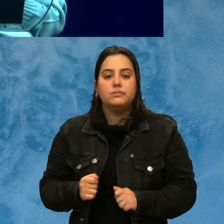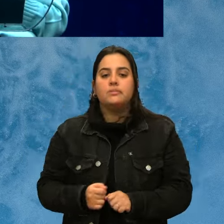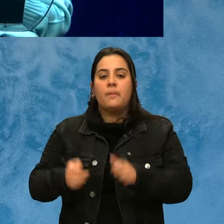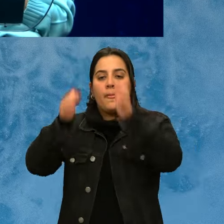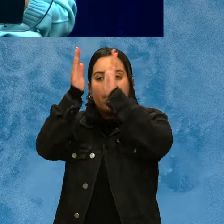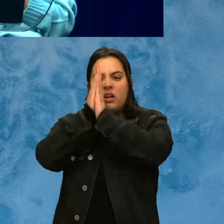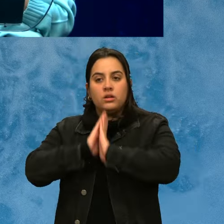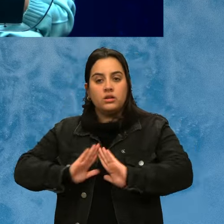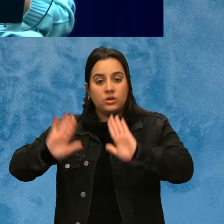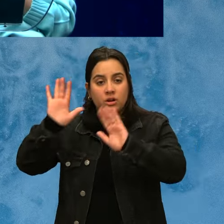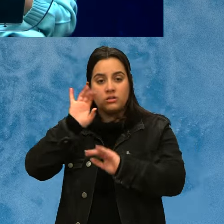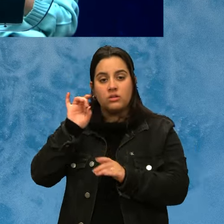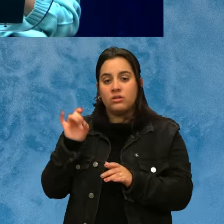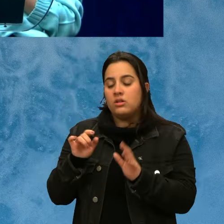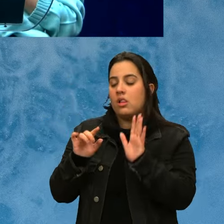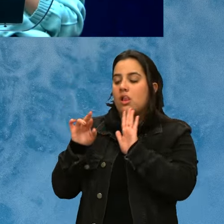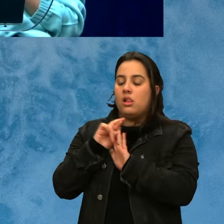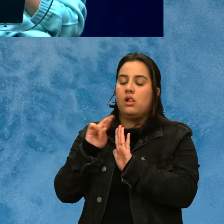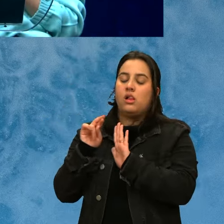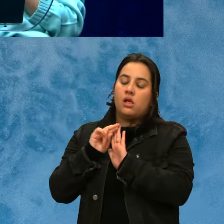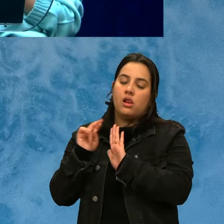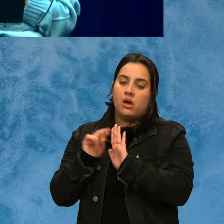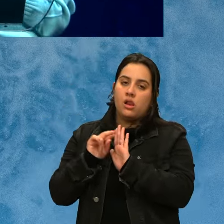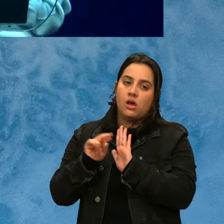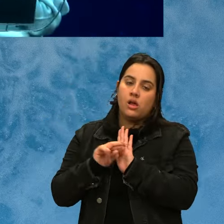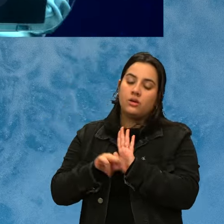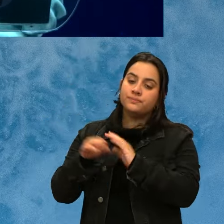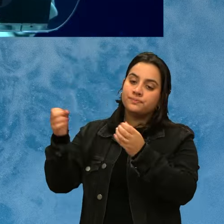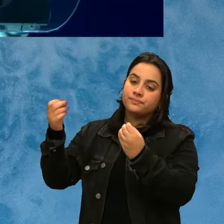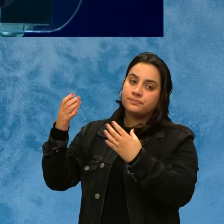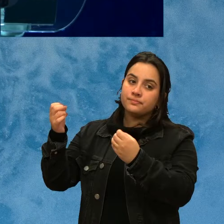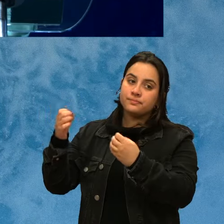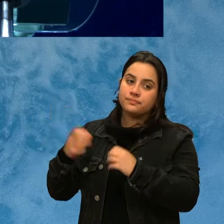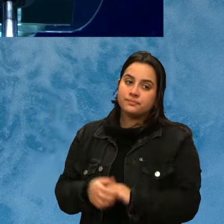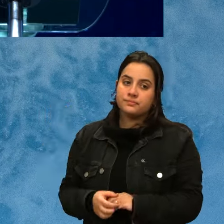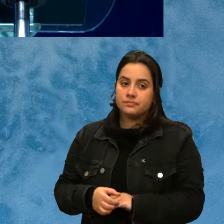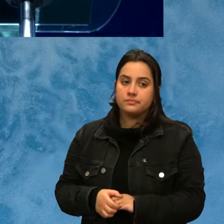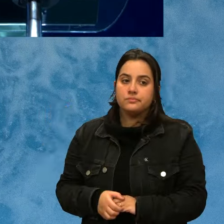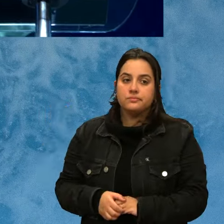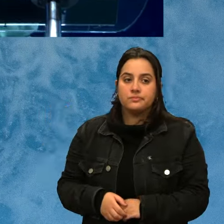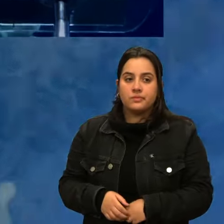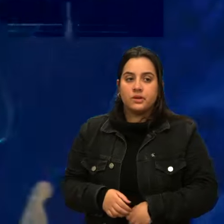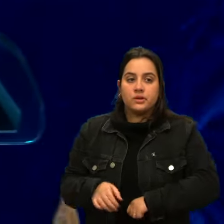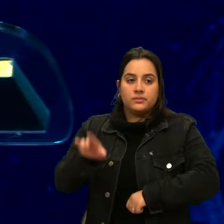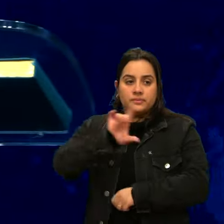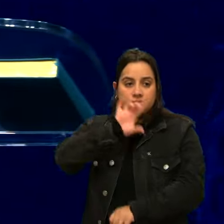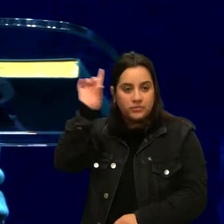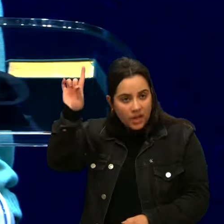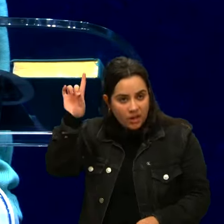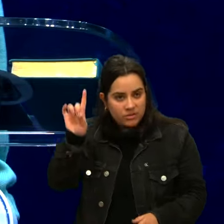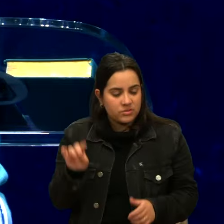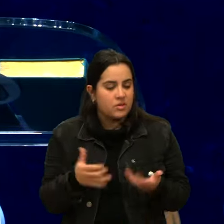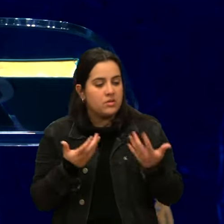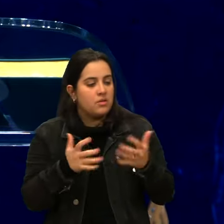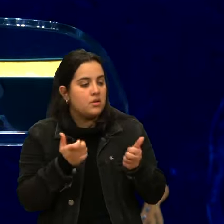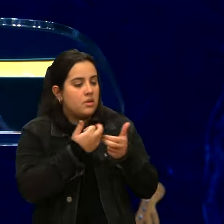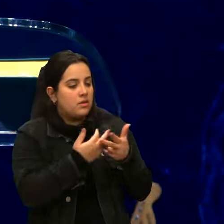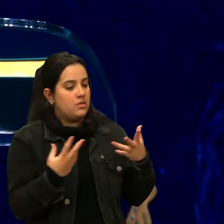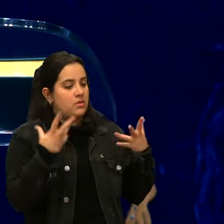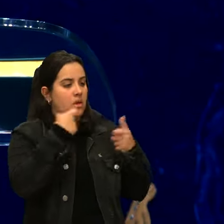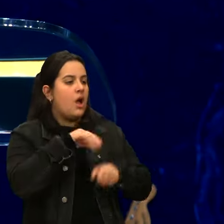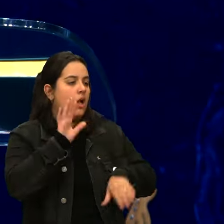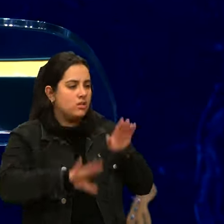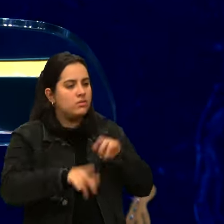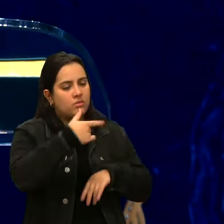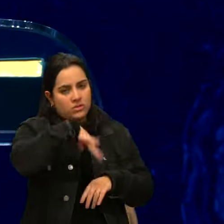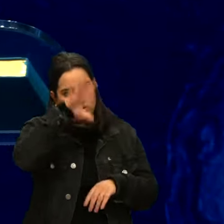prestam só é feita de regras ensinadas por homens. Deus não está atrás de palavras bonitas. Talvez você aprendeu